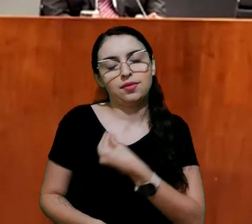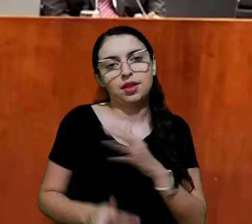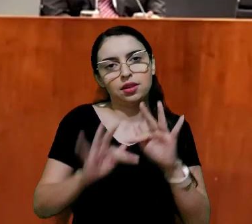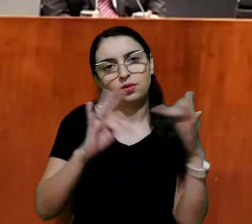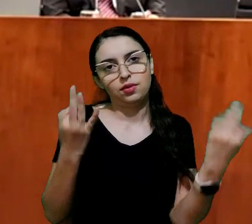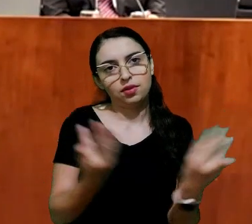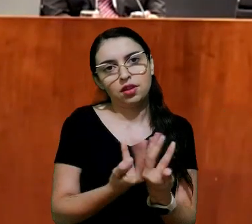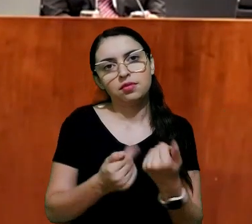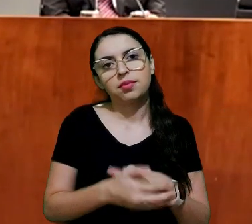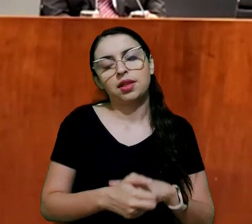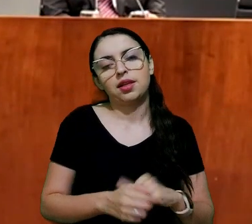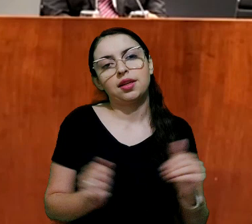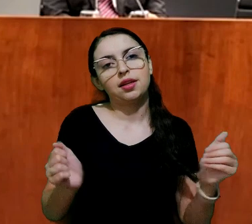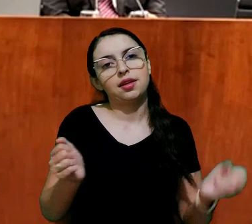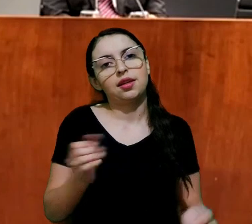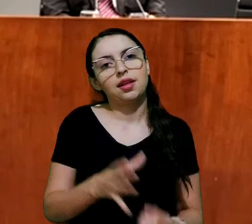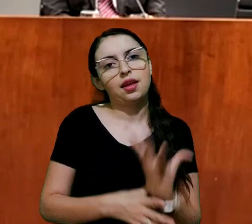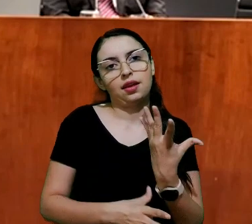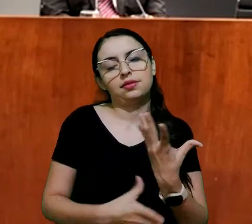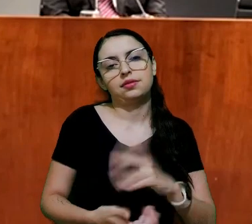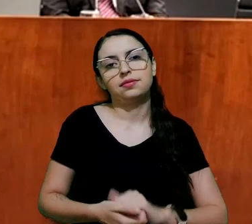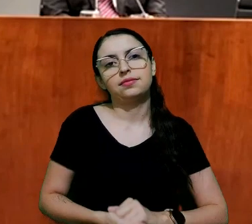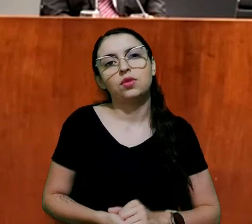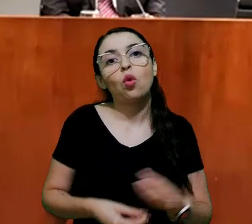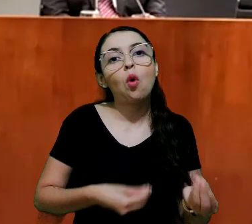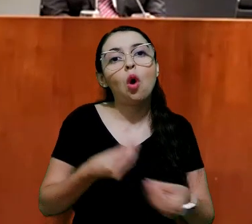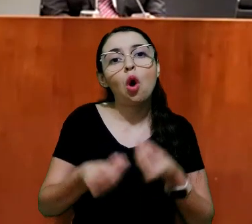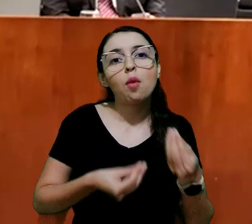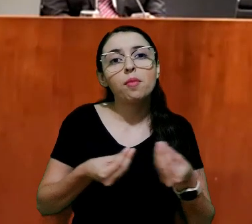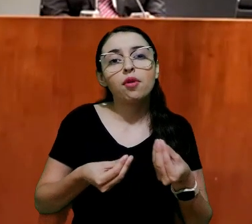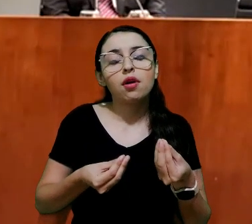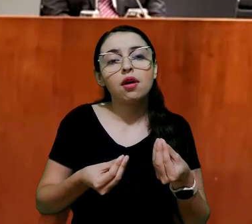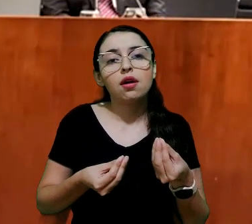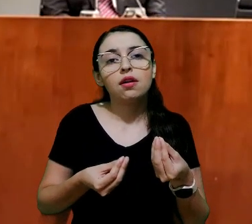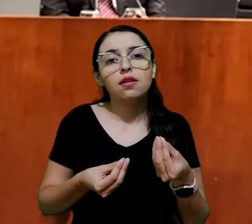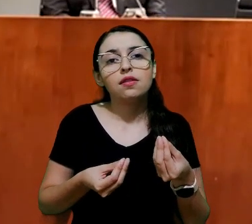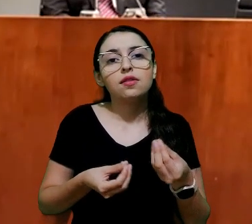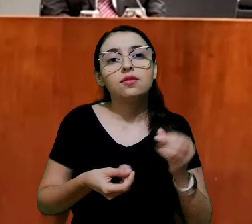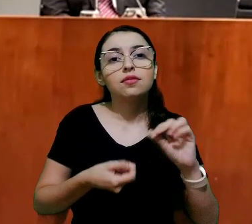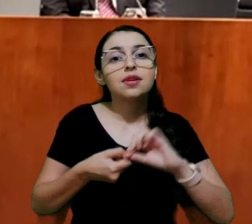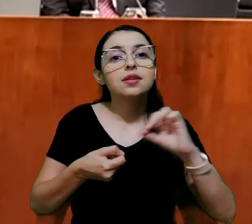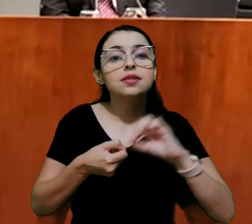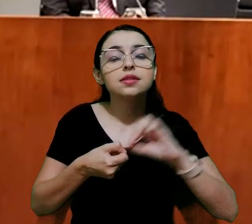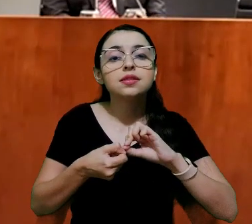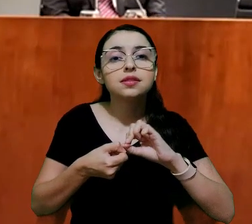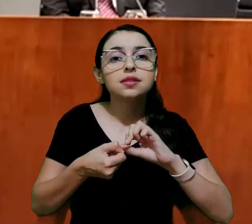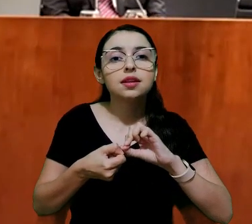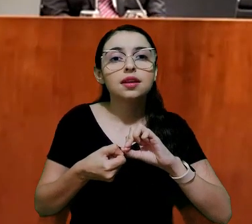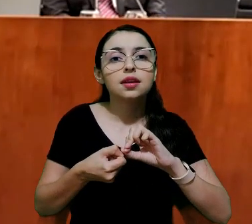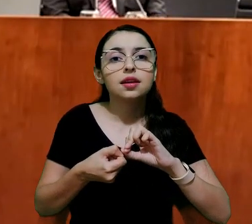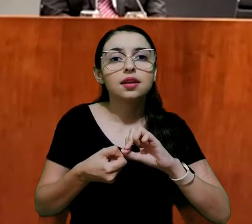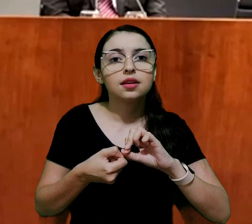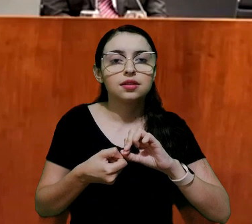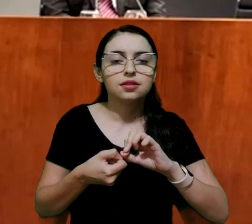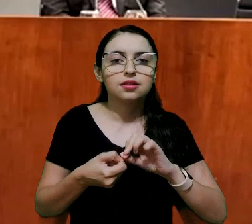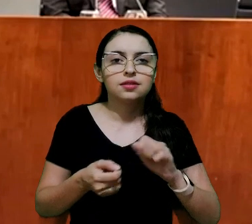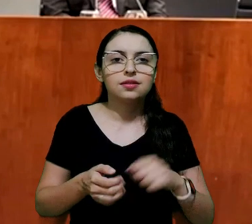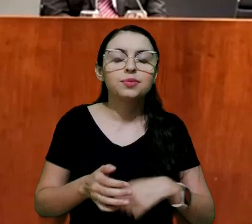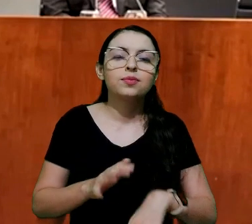fazendo? Nós estamos, pelo instrumento da certidão de nascimento